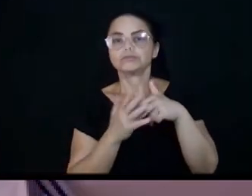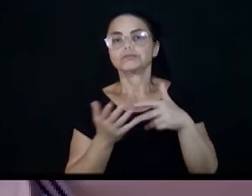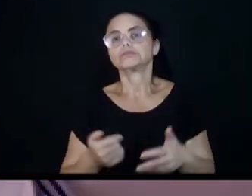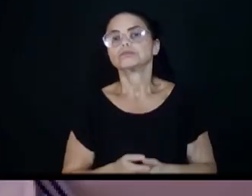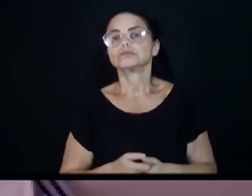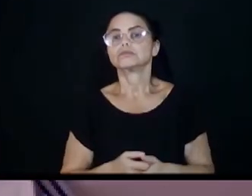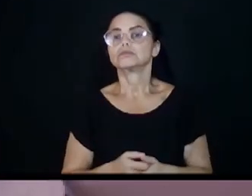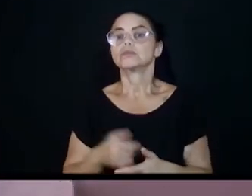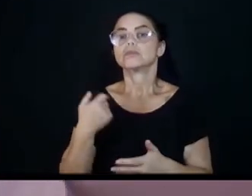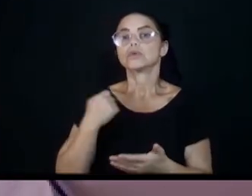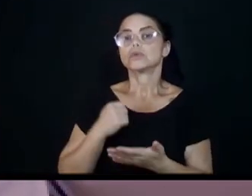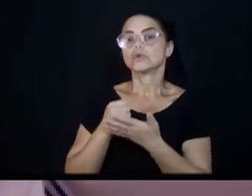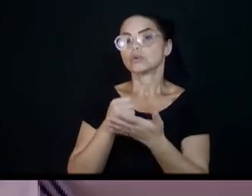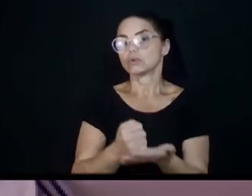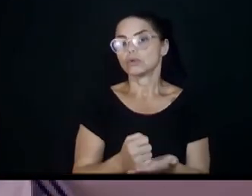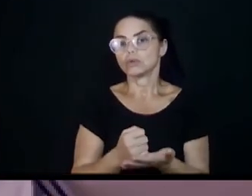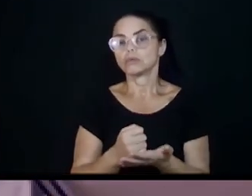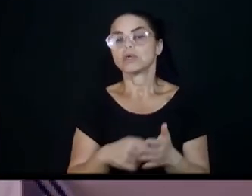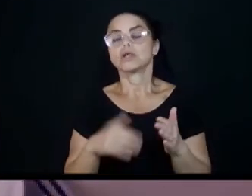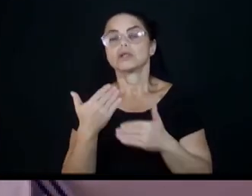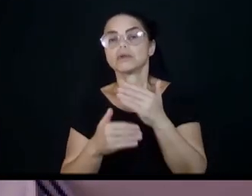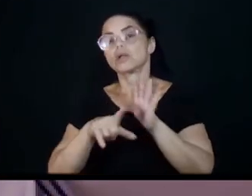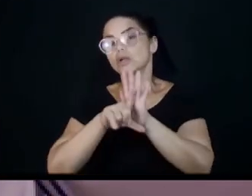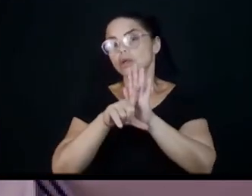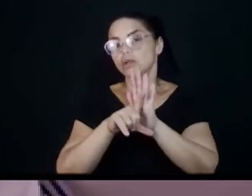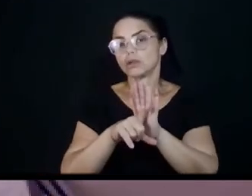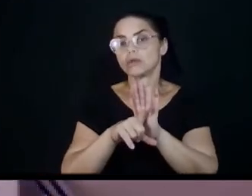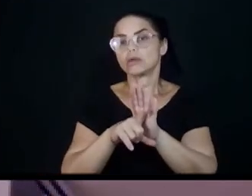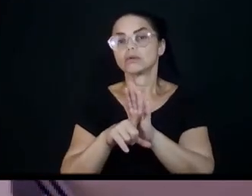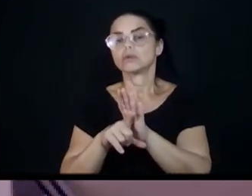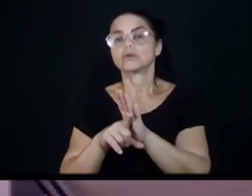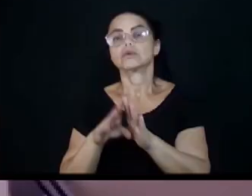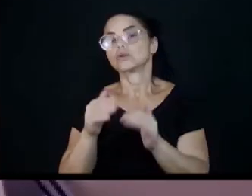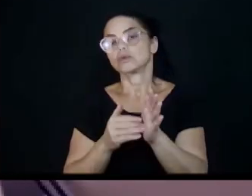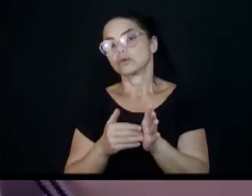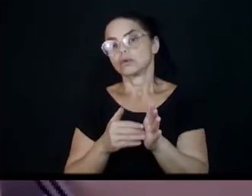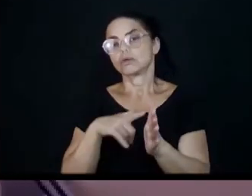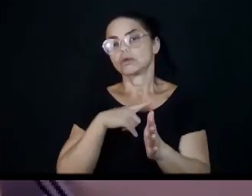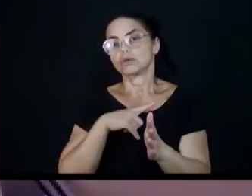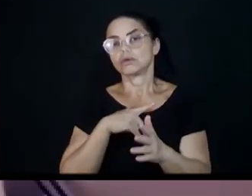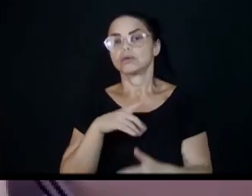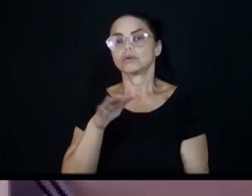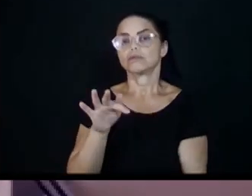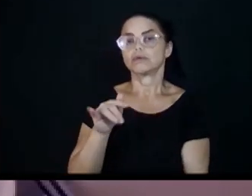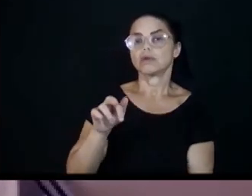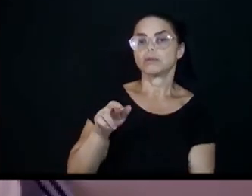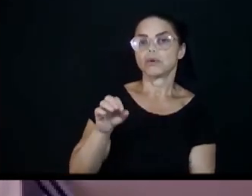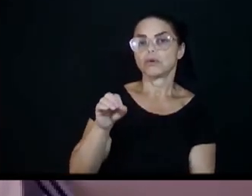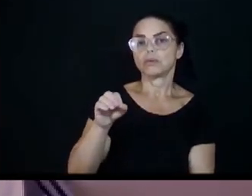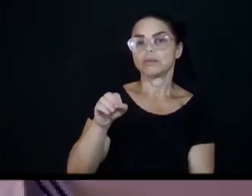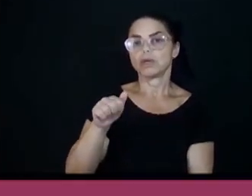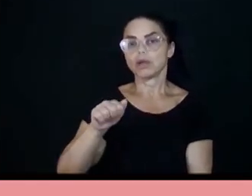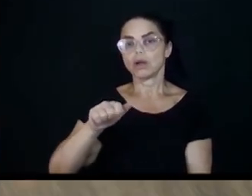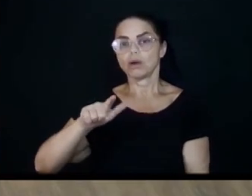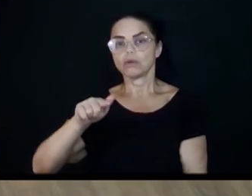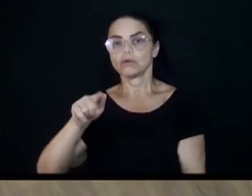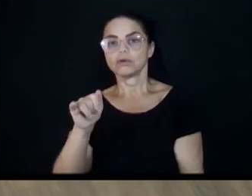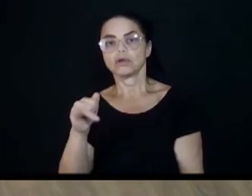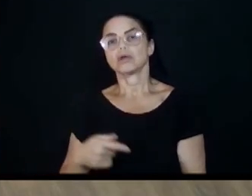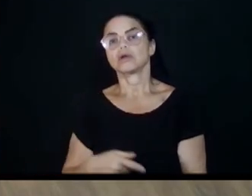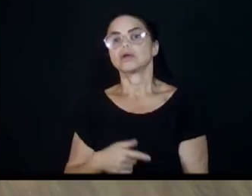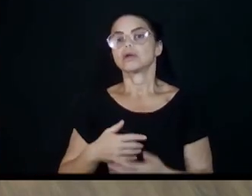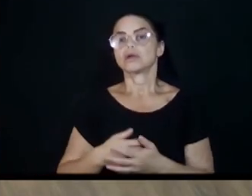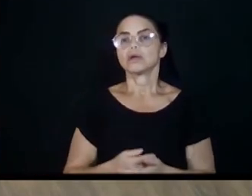através da lei, né? Porque não é todo mundo que tem fibromialgia que é deficiente. Mas a lei ela veio para